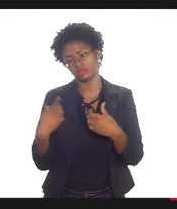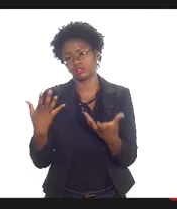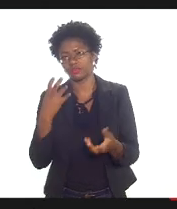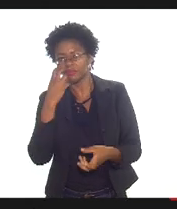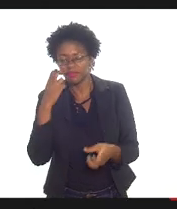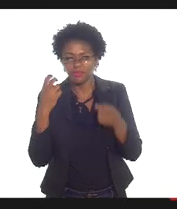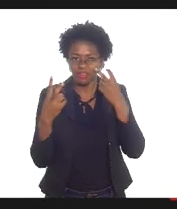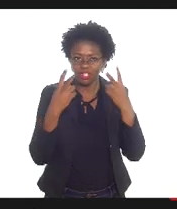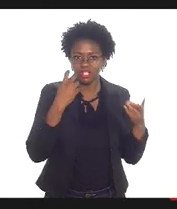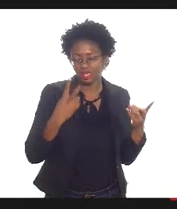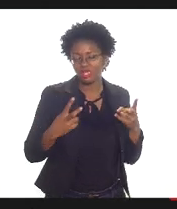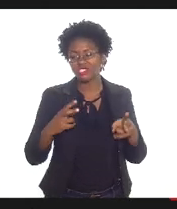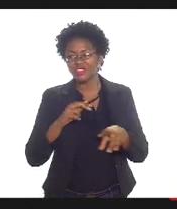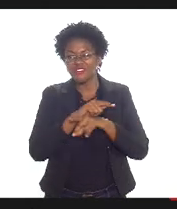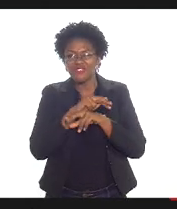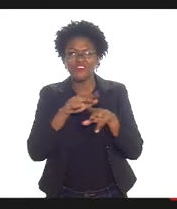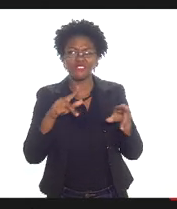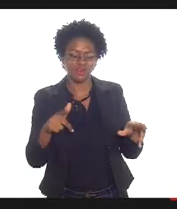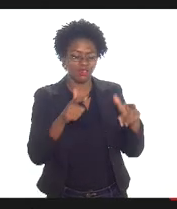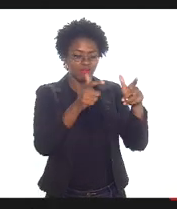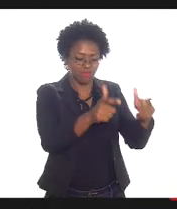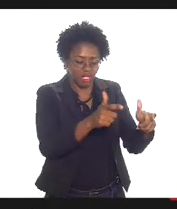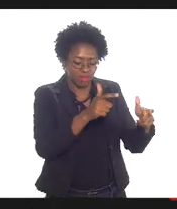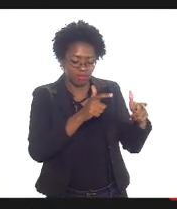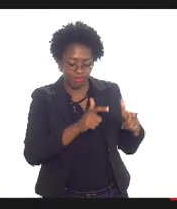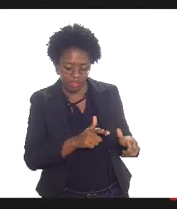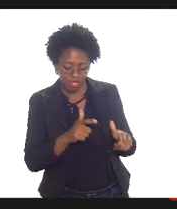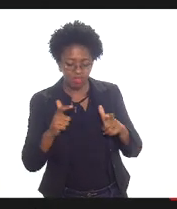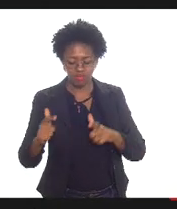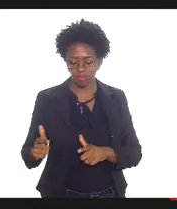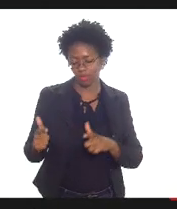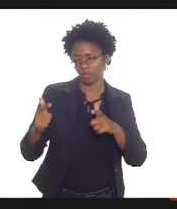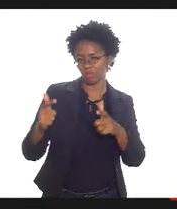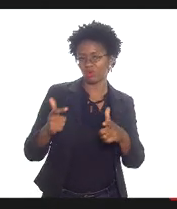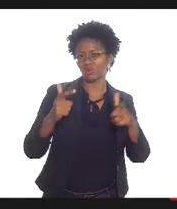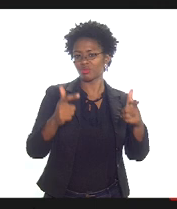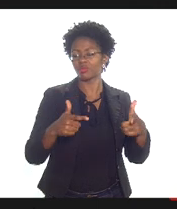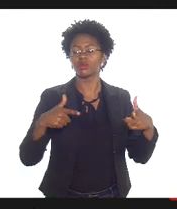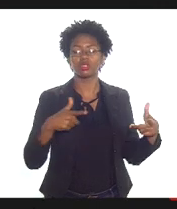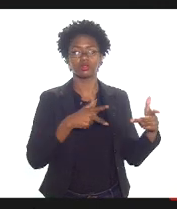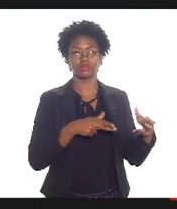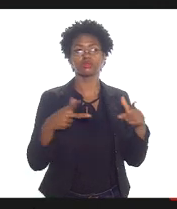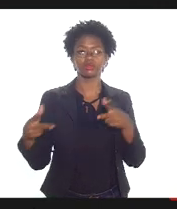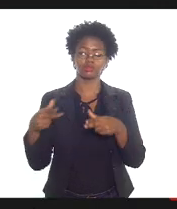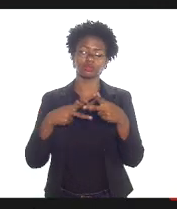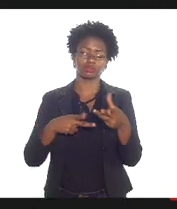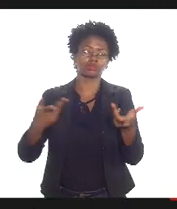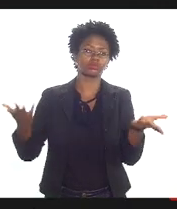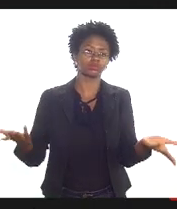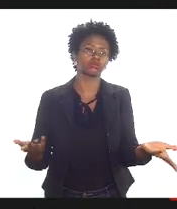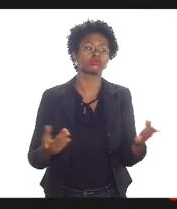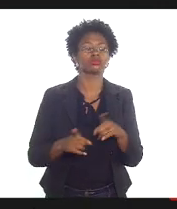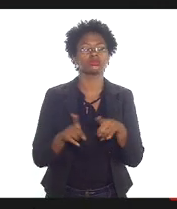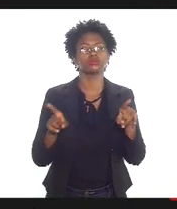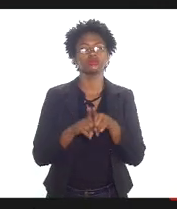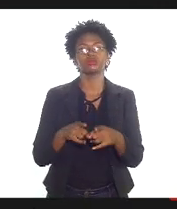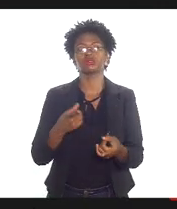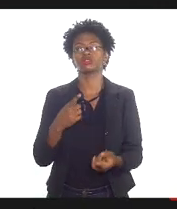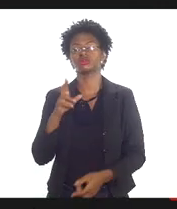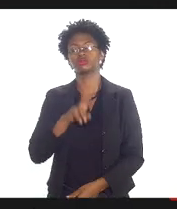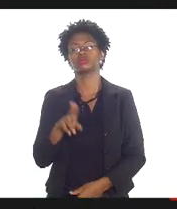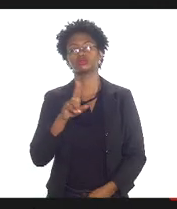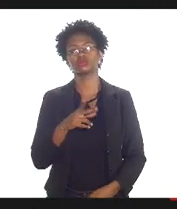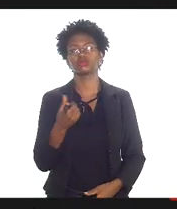a mais de um campo, né? Da mesma forma que as despesas exploratórias, a gente tem despesas de